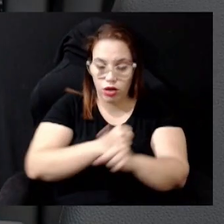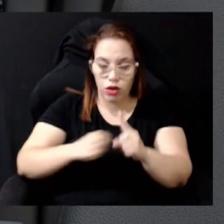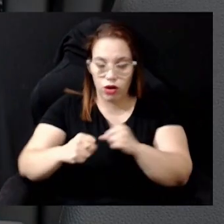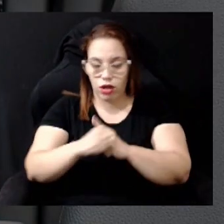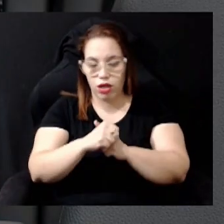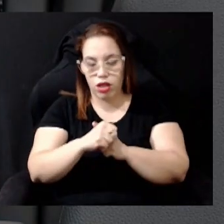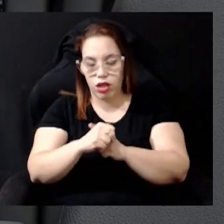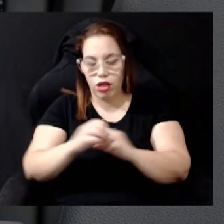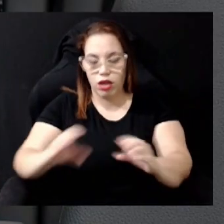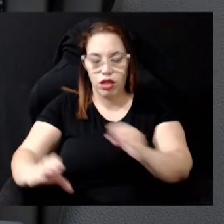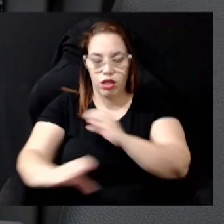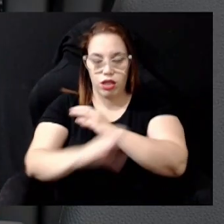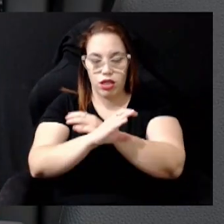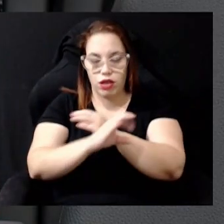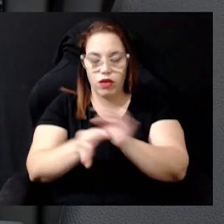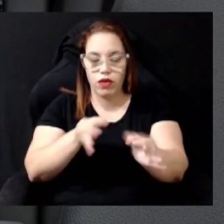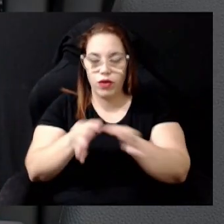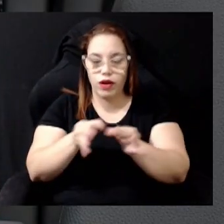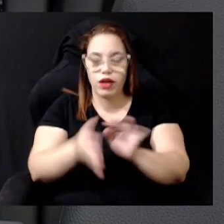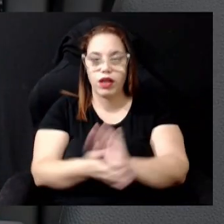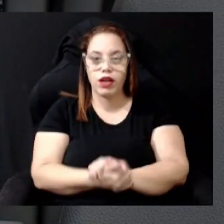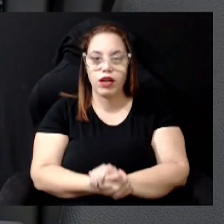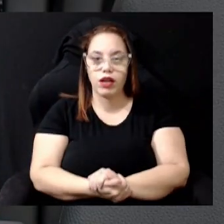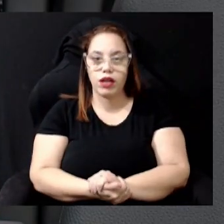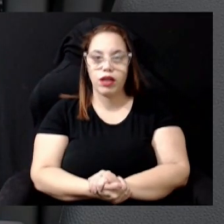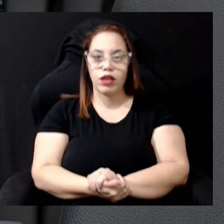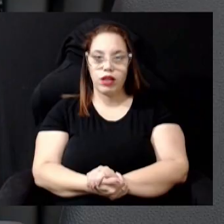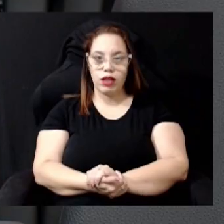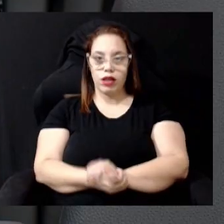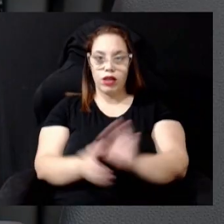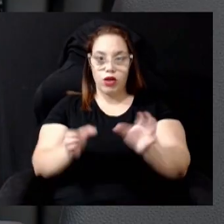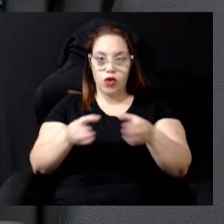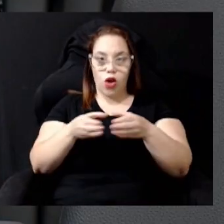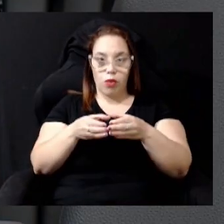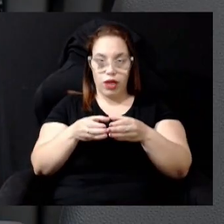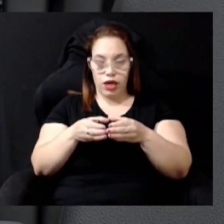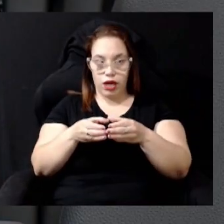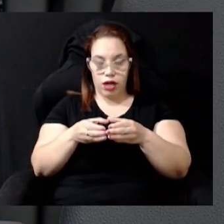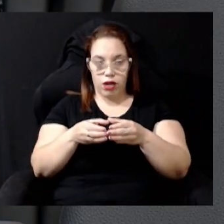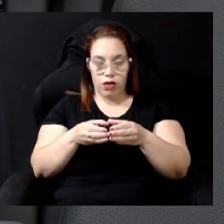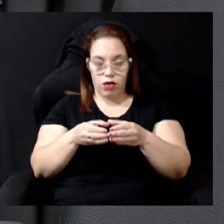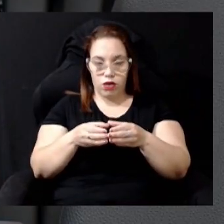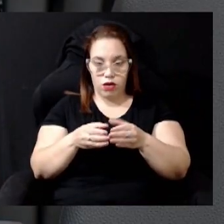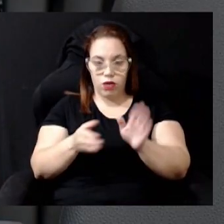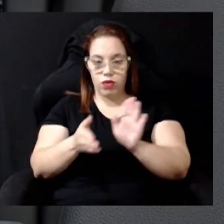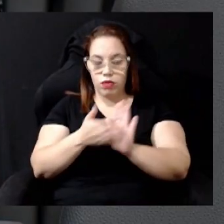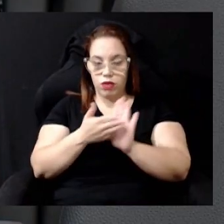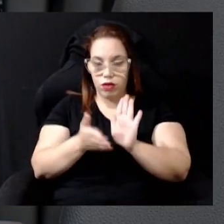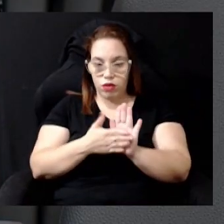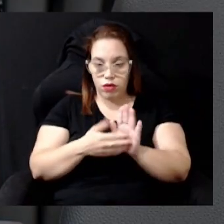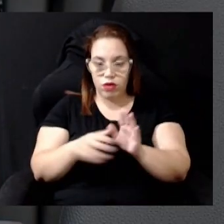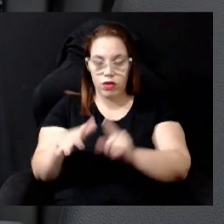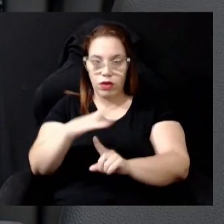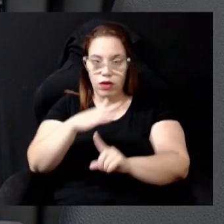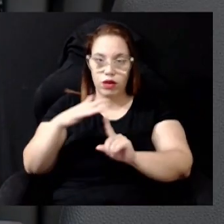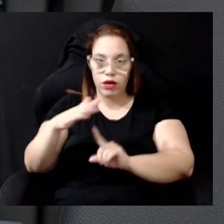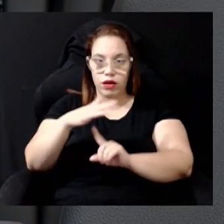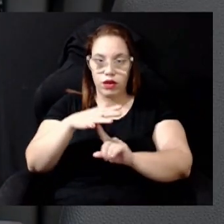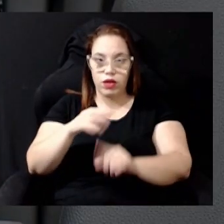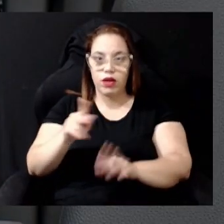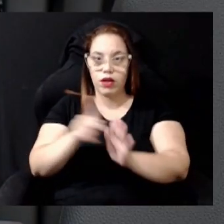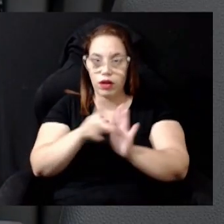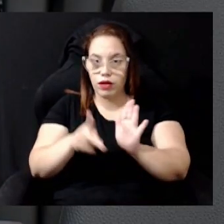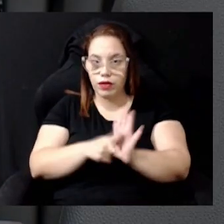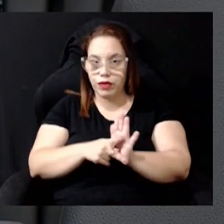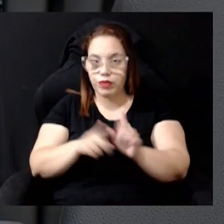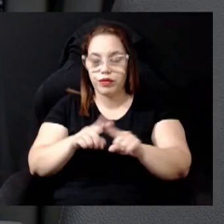temos aqui uma comissão permanente de meio ambiente, que é importante, faz análise dos projetos, mas a frente